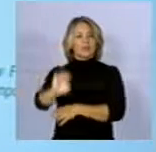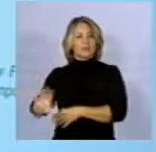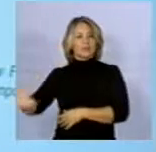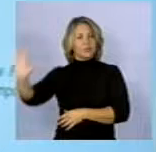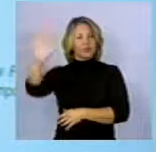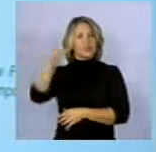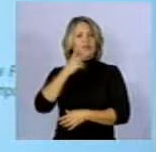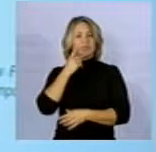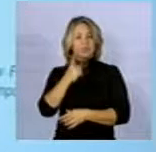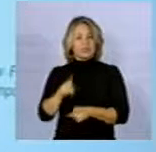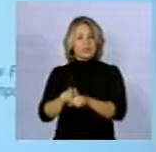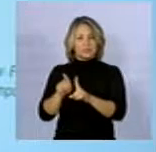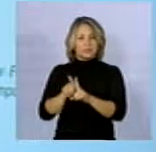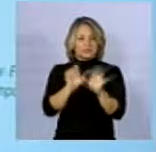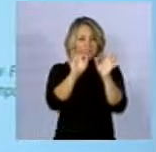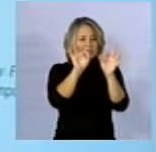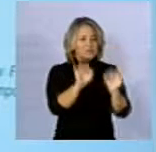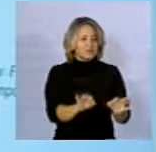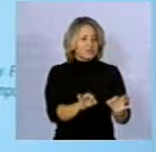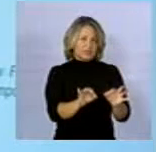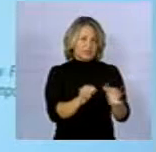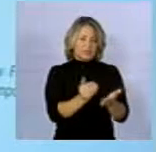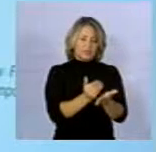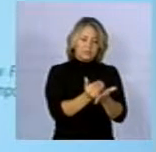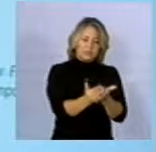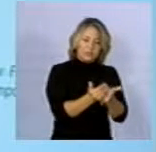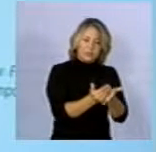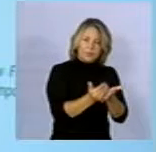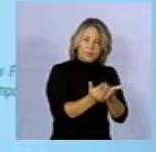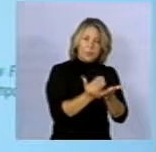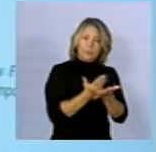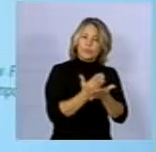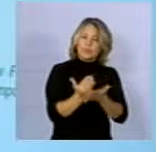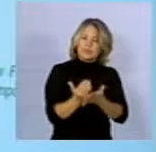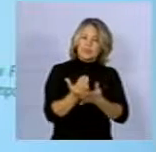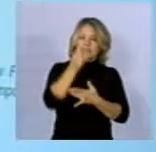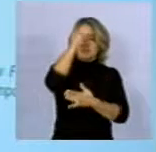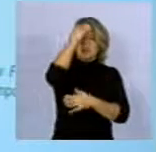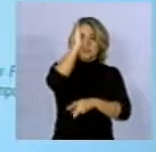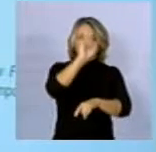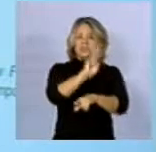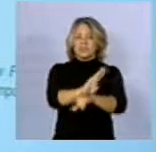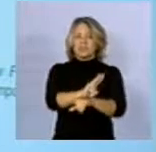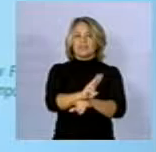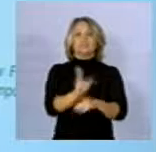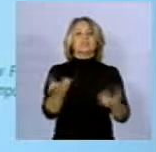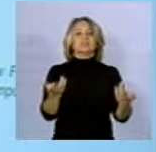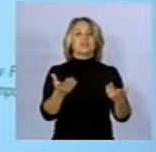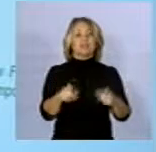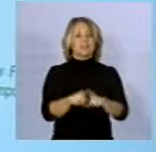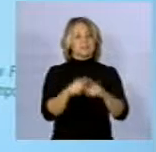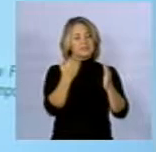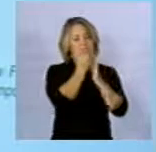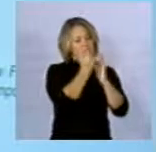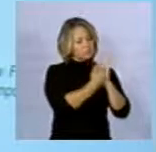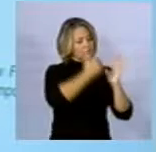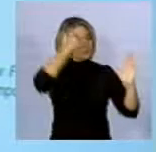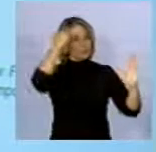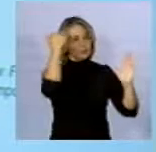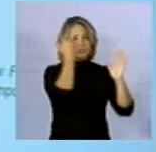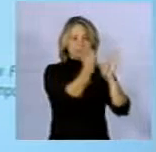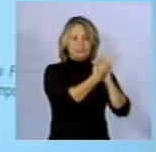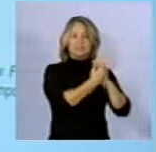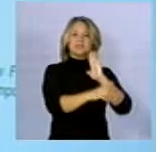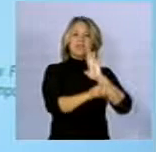a implementação correta do princípio de precaução deve seguir aos critérios, ou seja, as